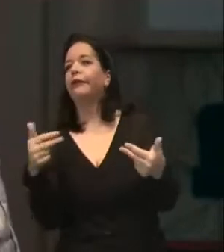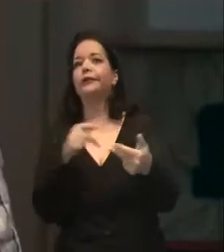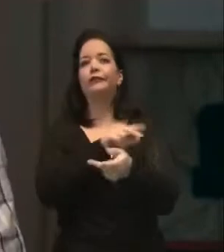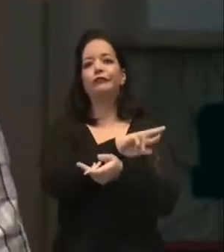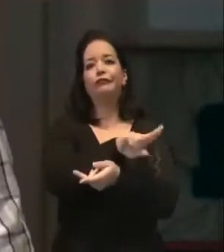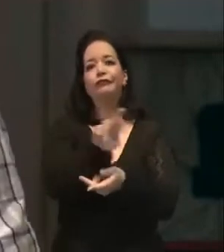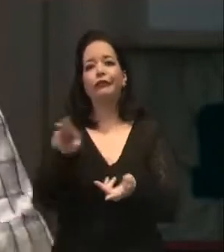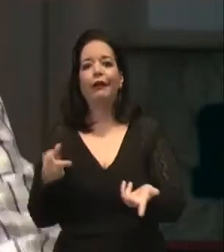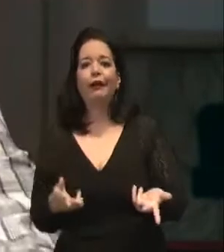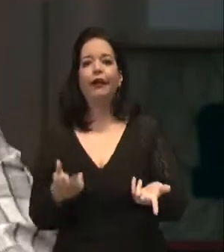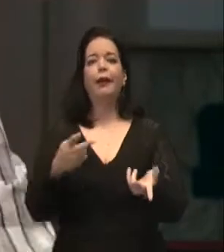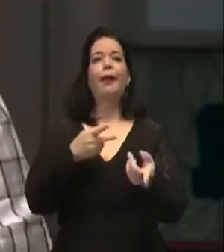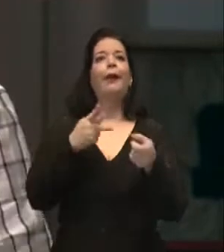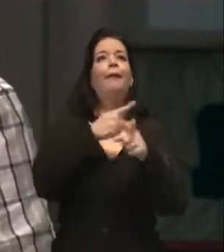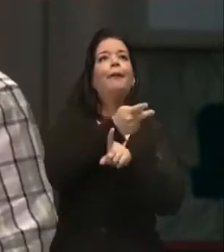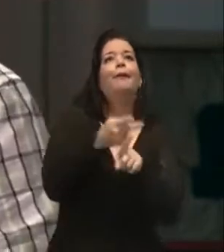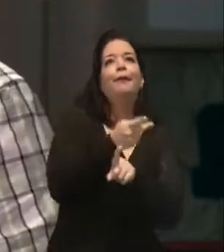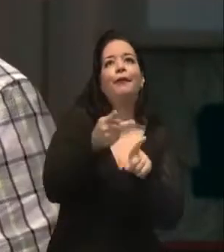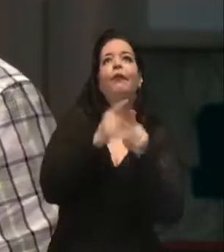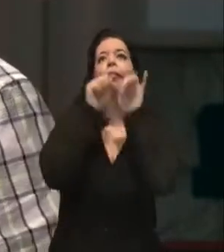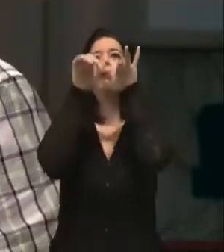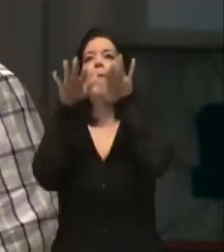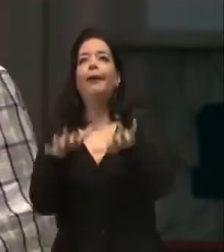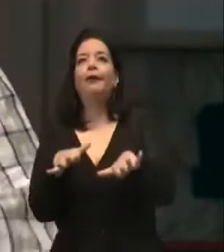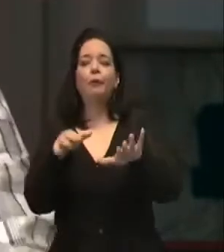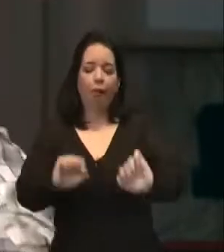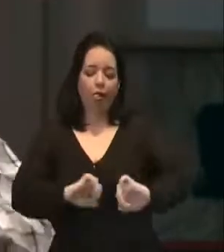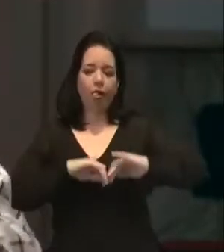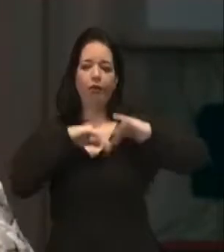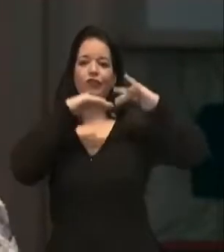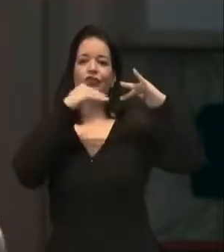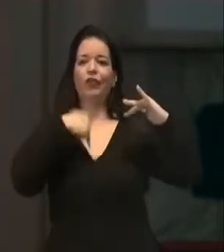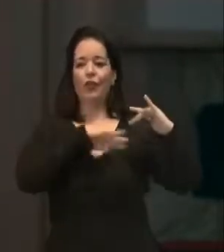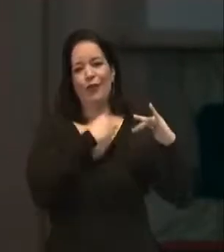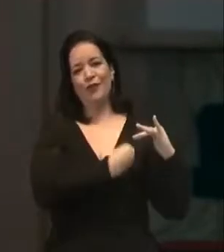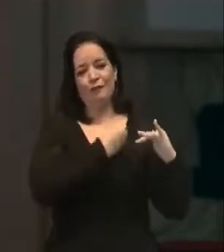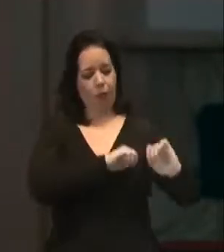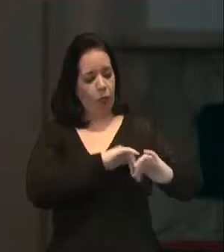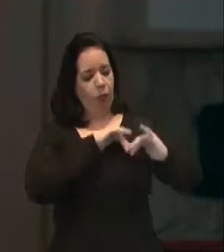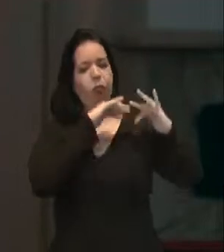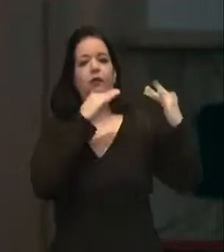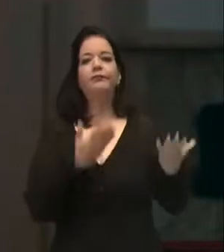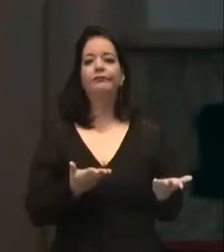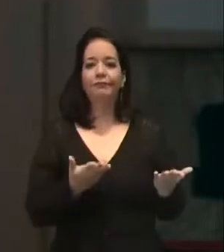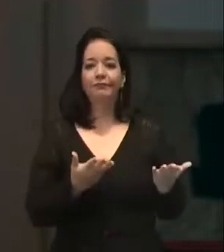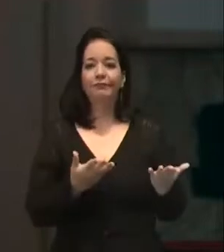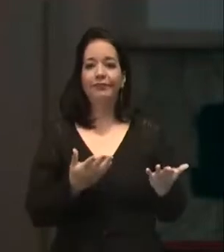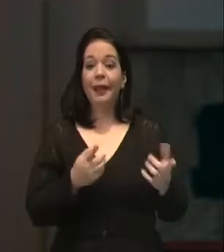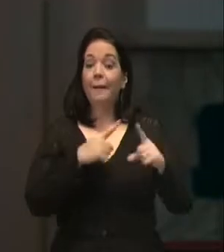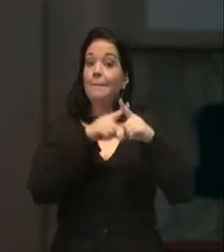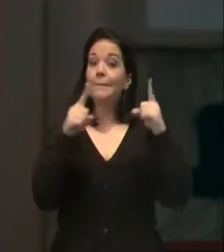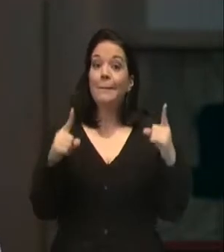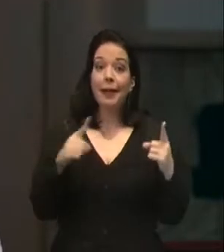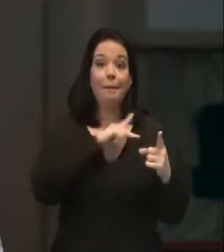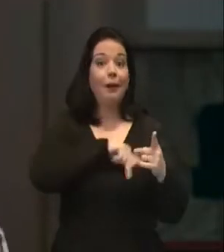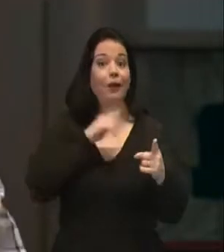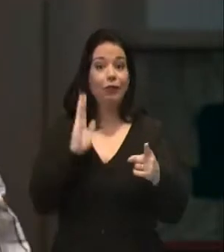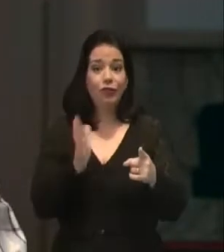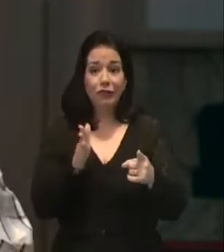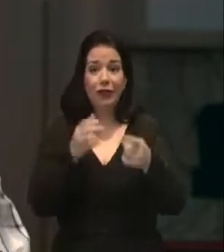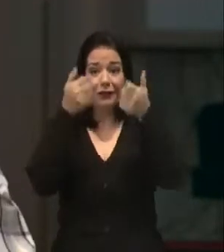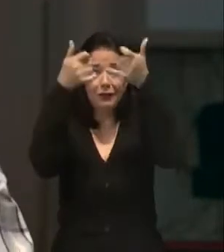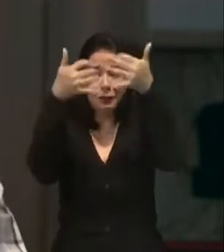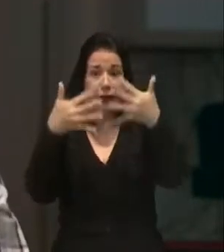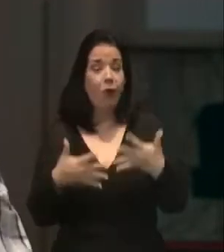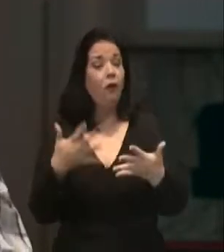coisas para preencher a nossa vida, quando nós devíamos nos lembrar, e Paulo traz isso à nossa mente, que nós